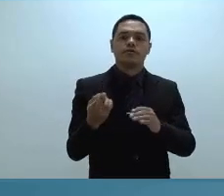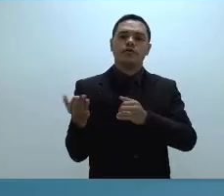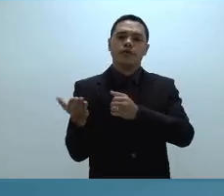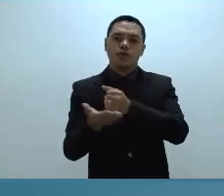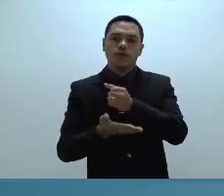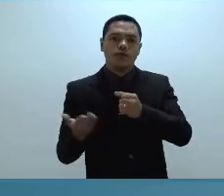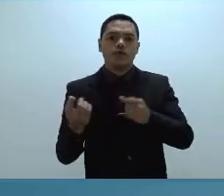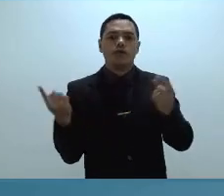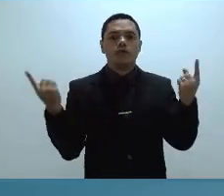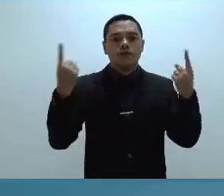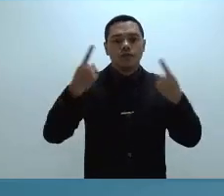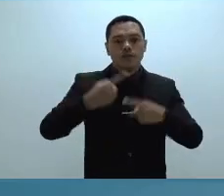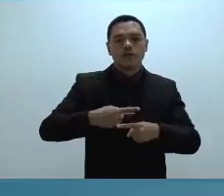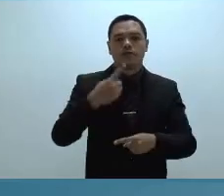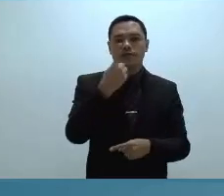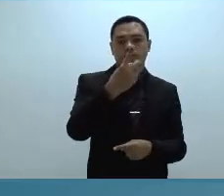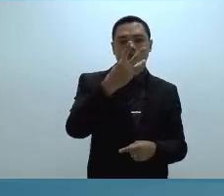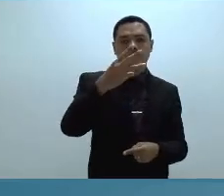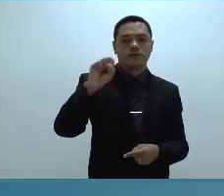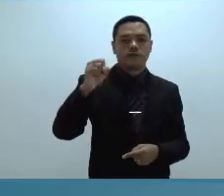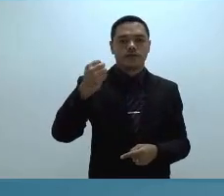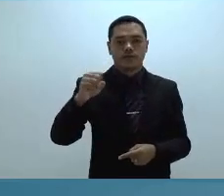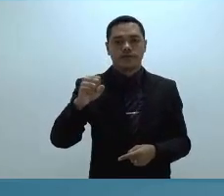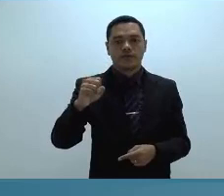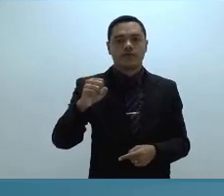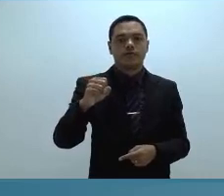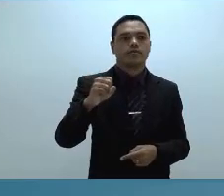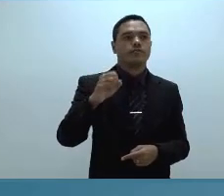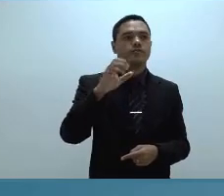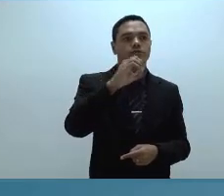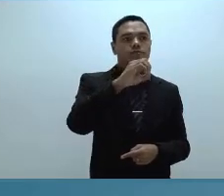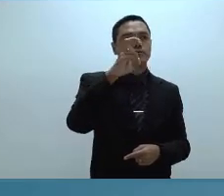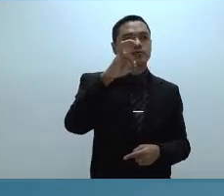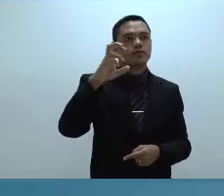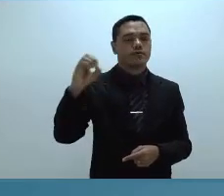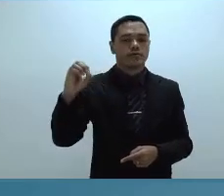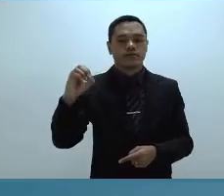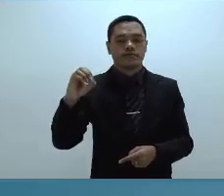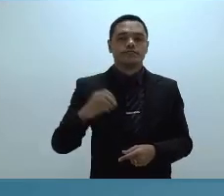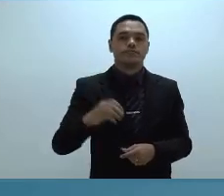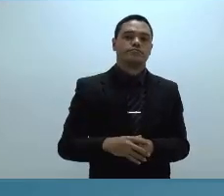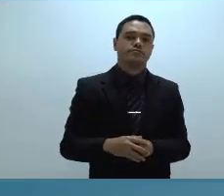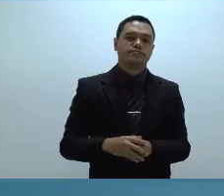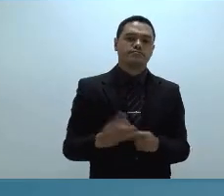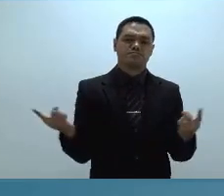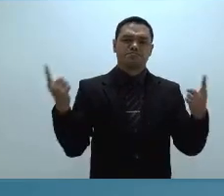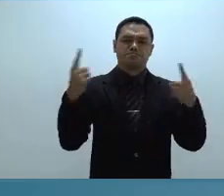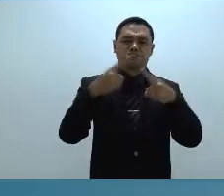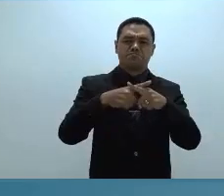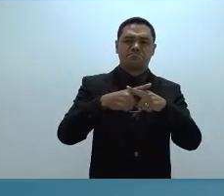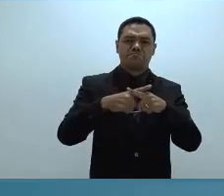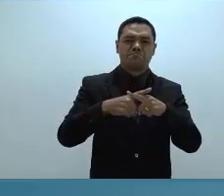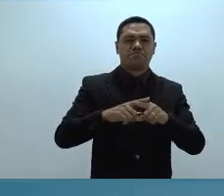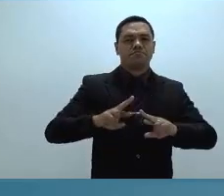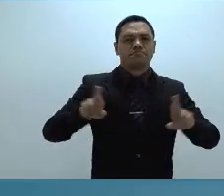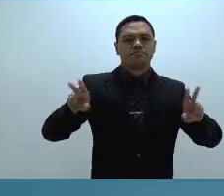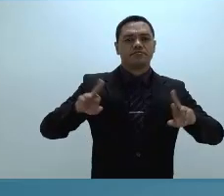competência 138.405-DF, mas a conclusão daquele teria sido no sentido oposto a este.